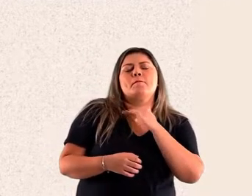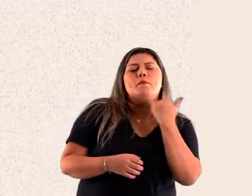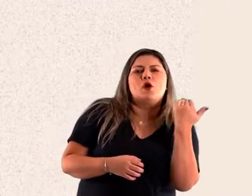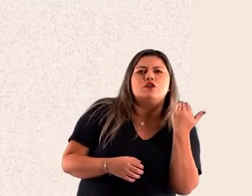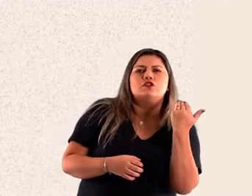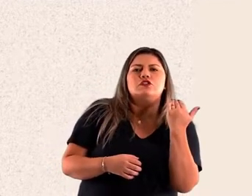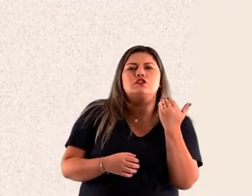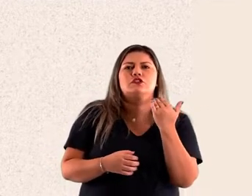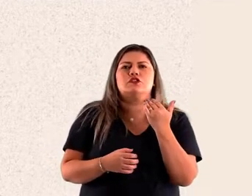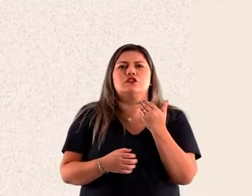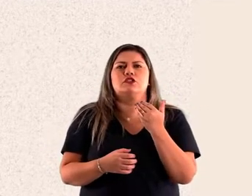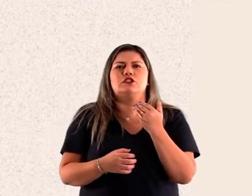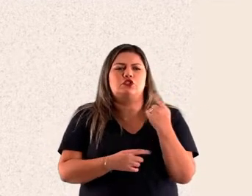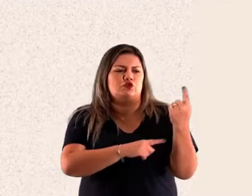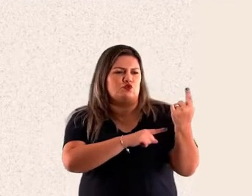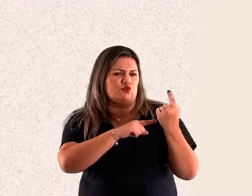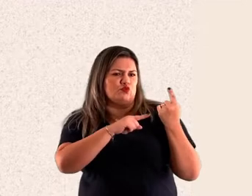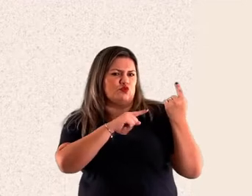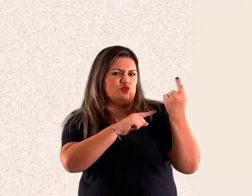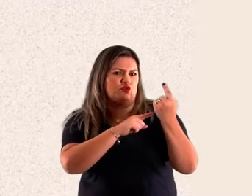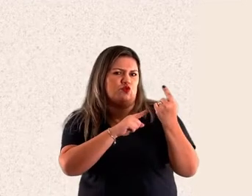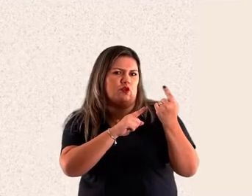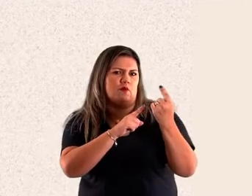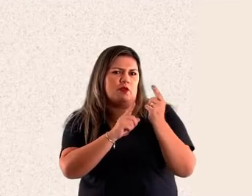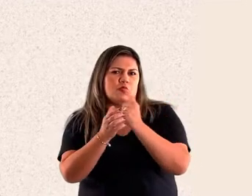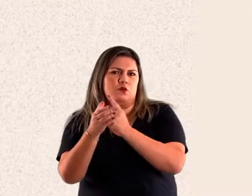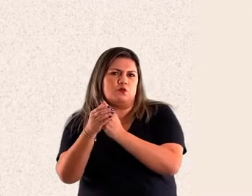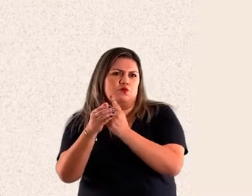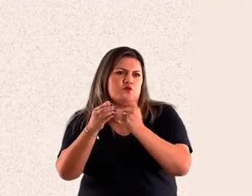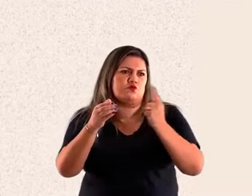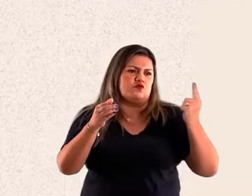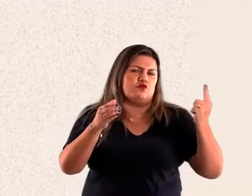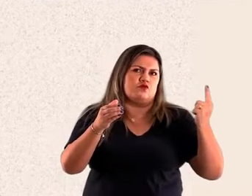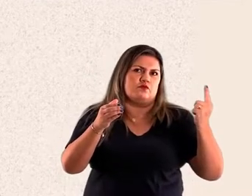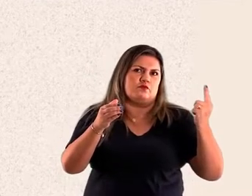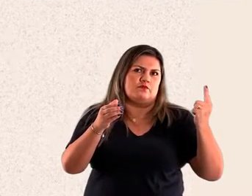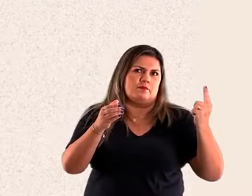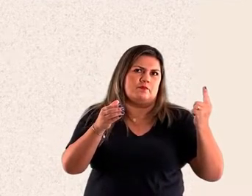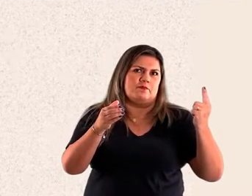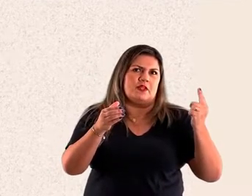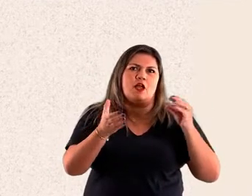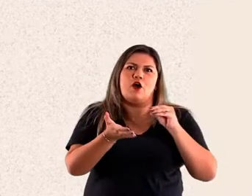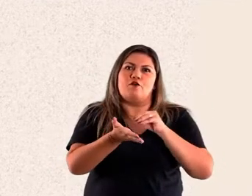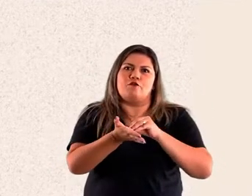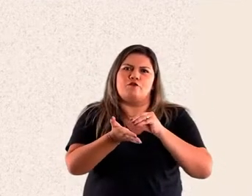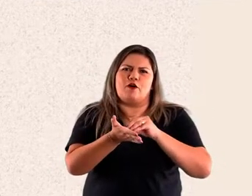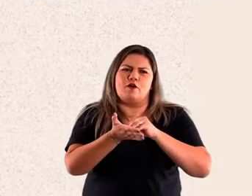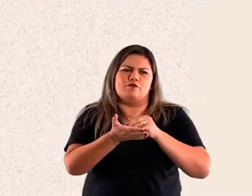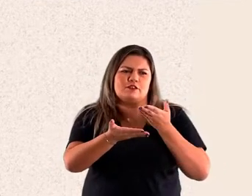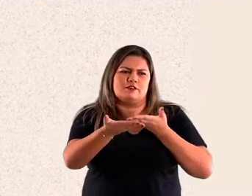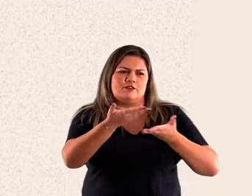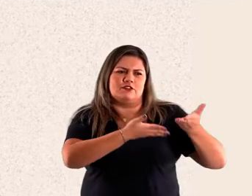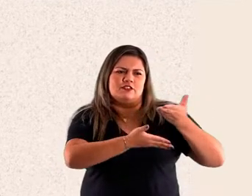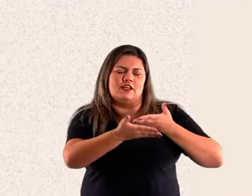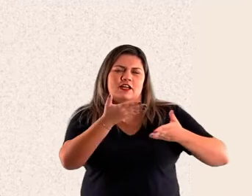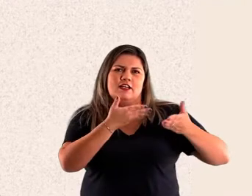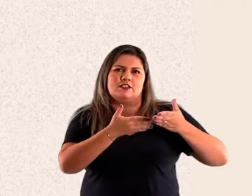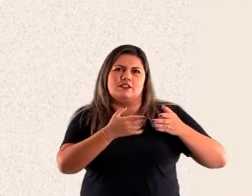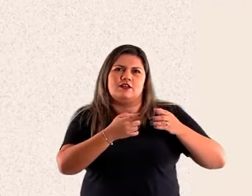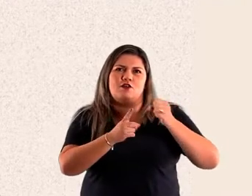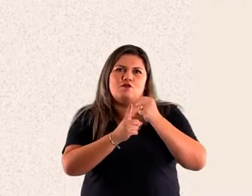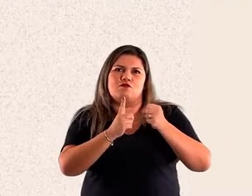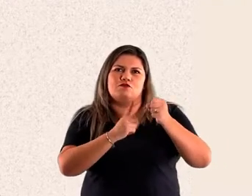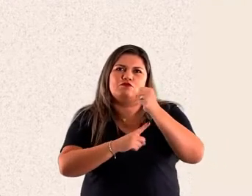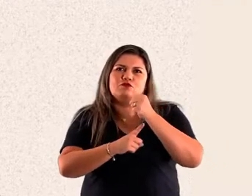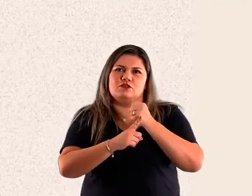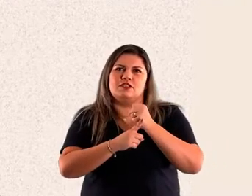morte o isolamento social ausência de relações sociais a doenças